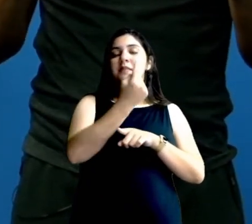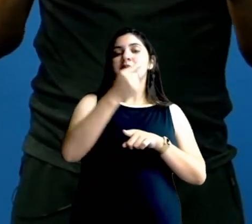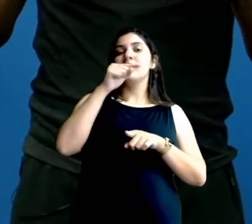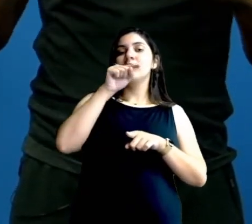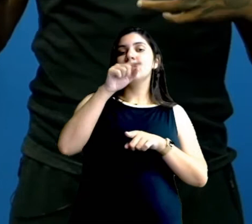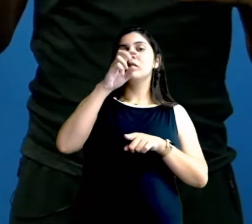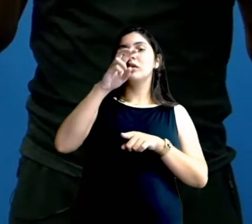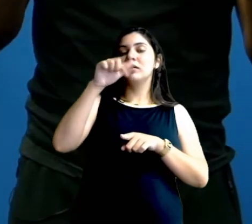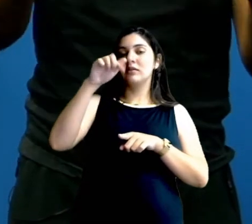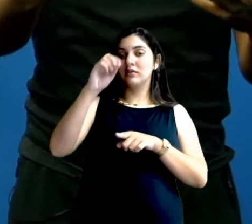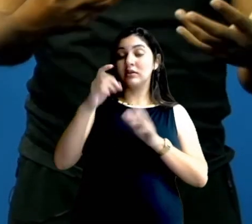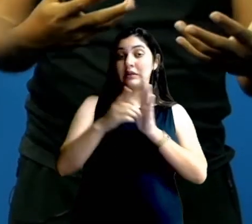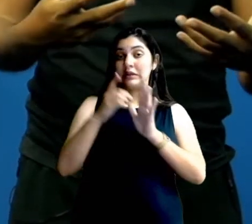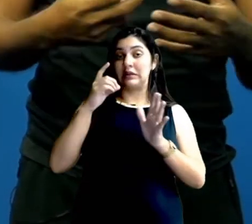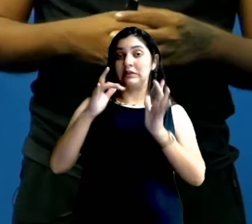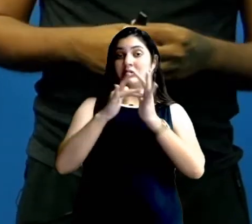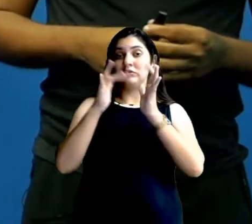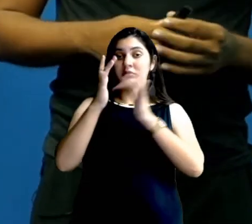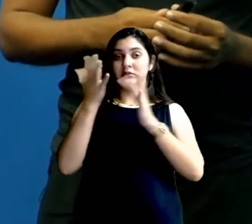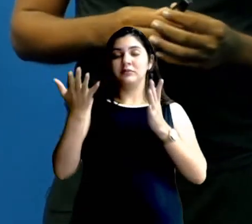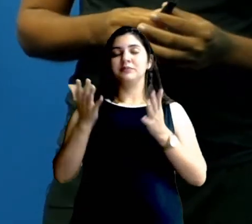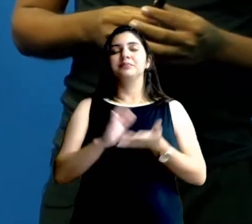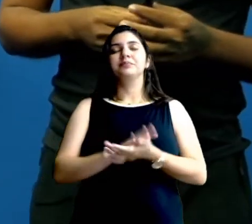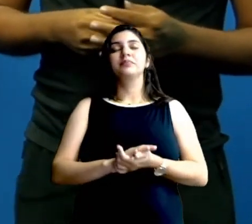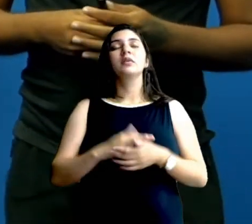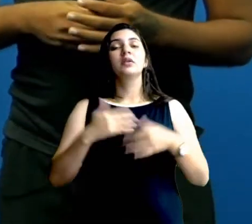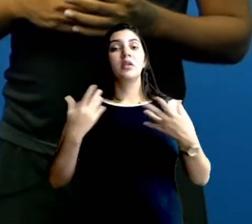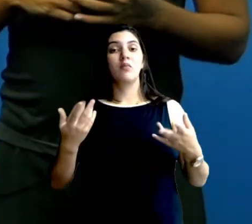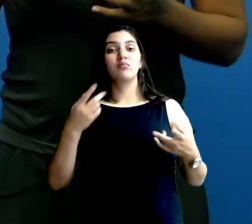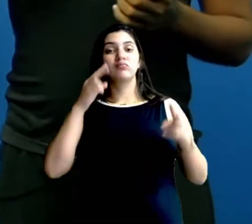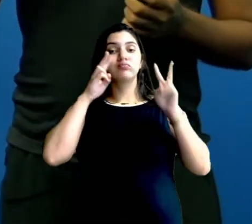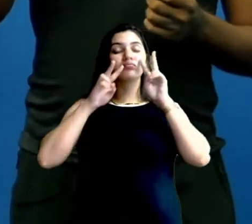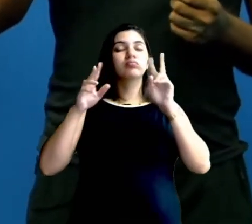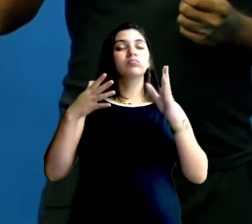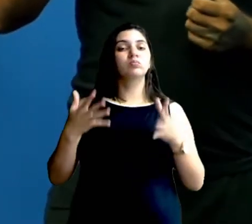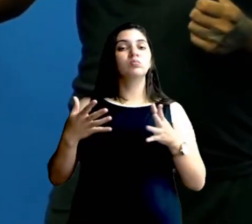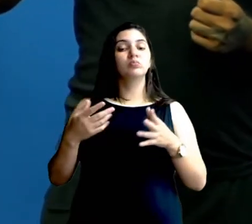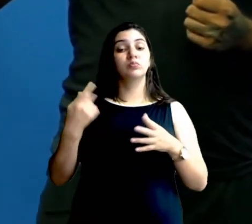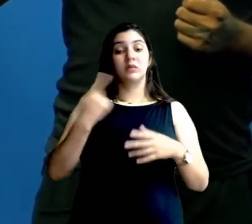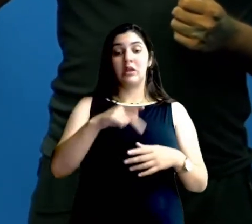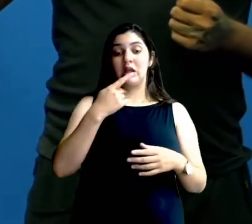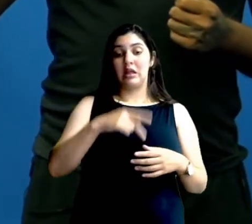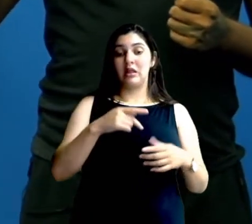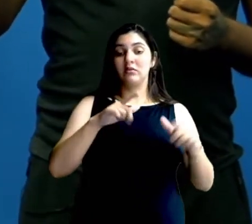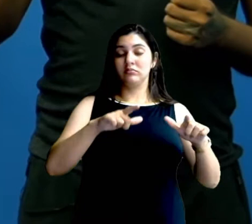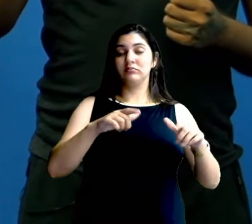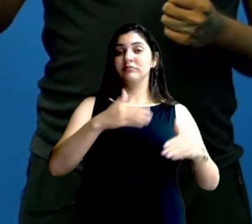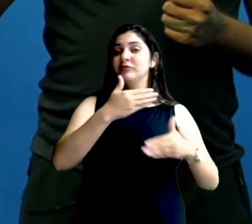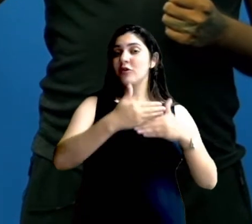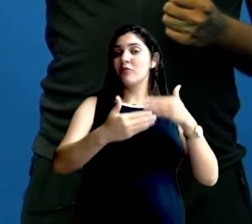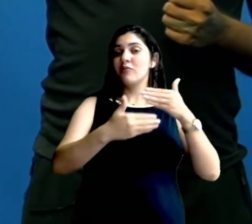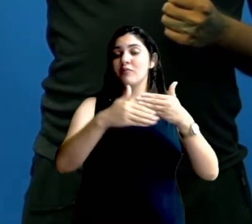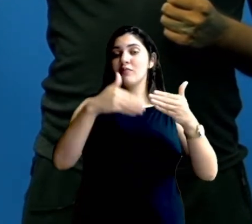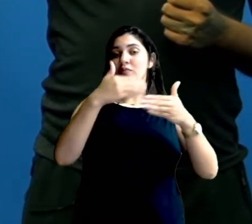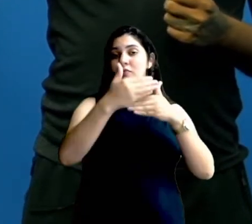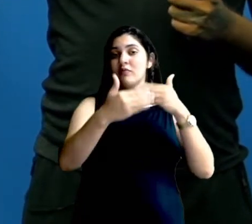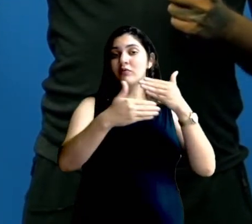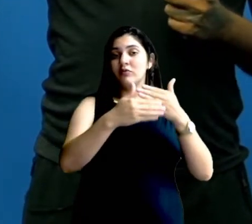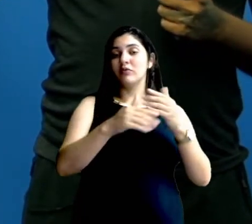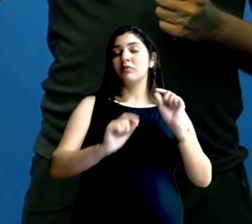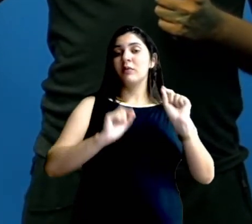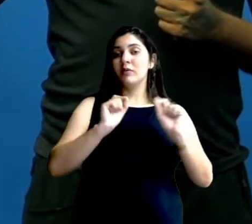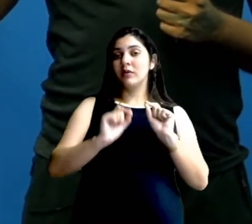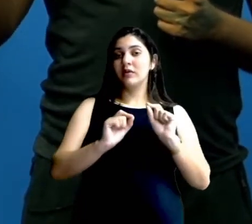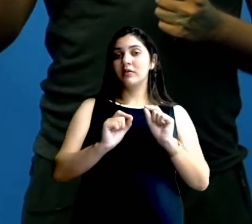mais ou menos tá você tem como dizer com exactidão então vejam bem ela né foi construída para